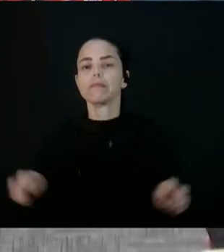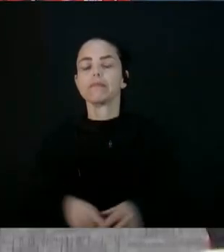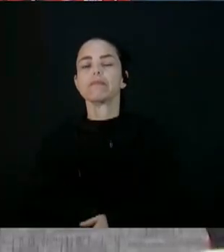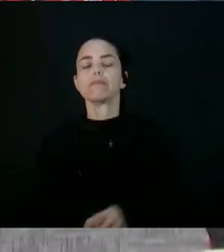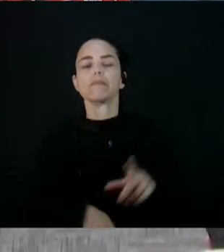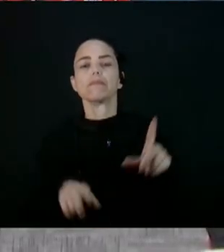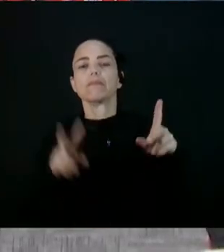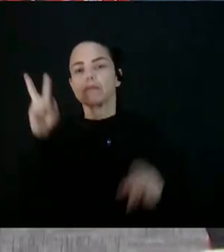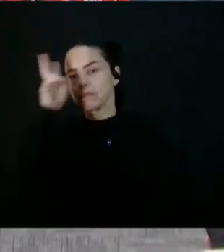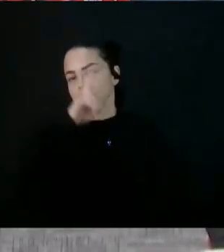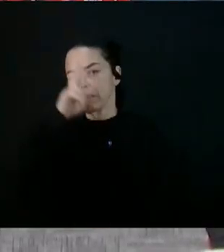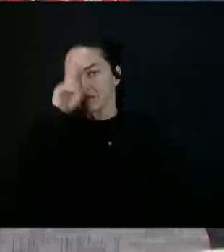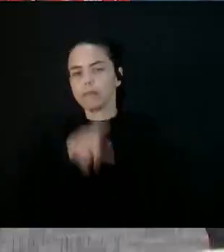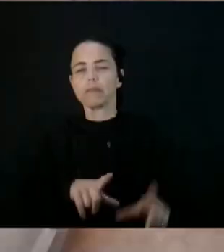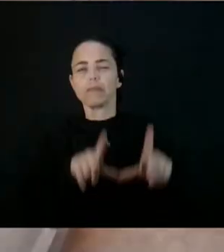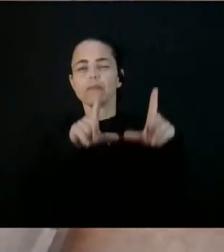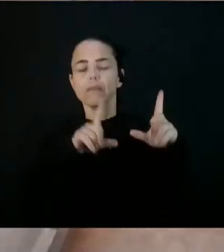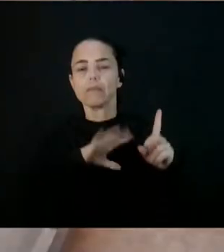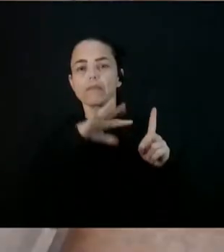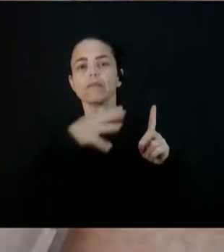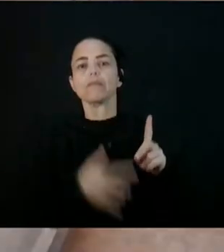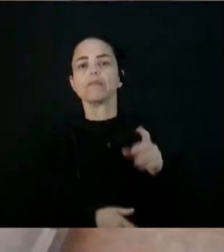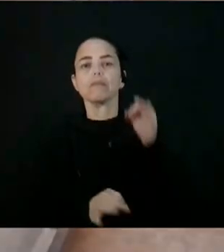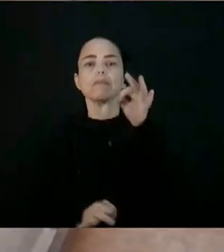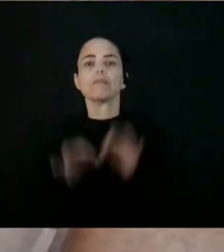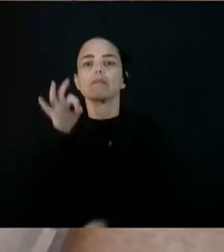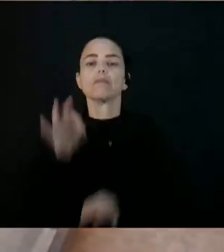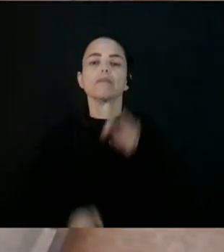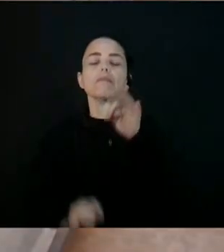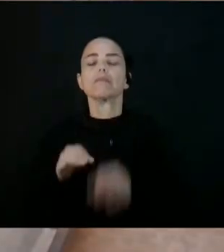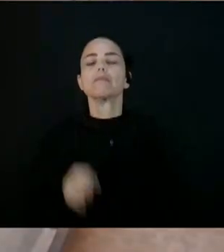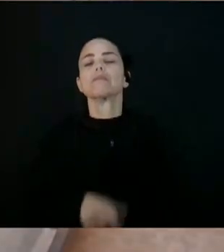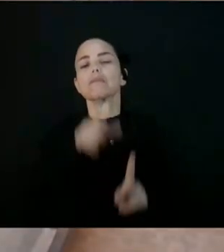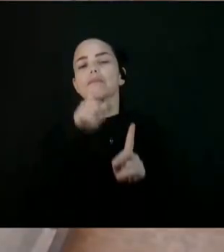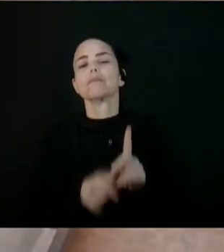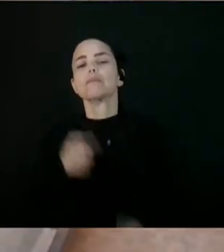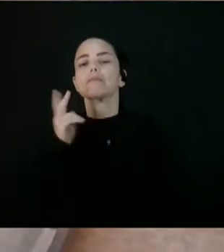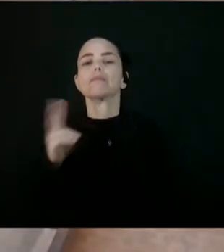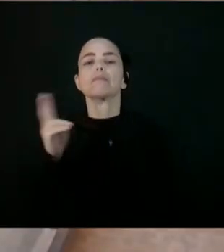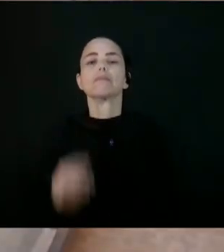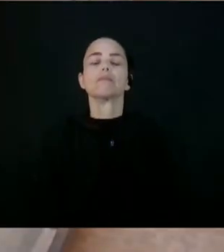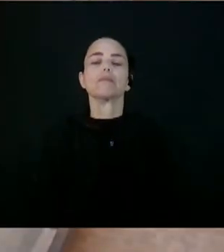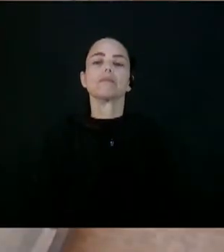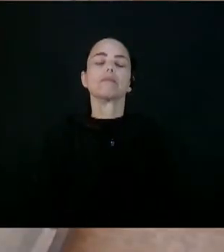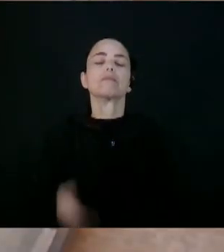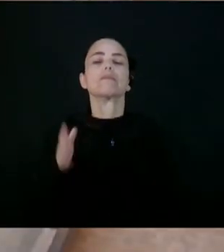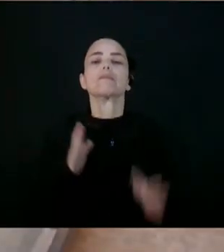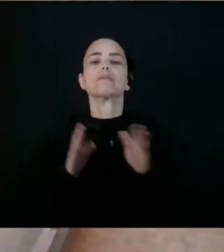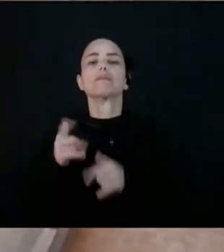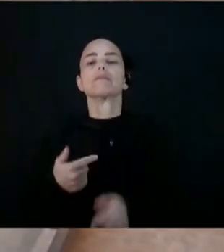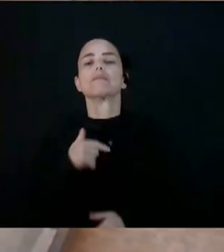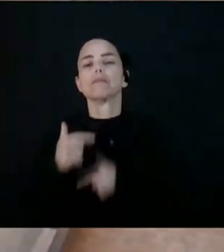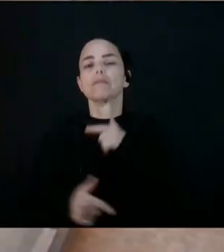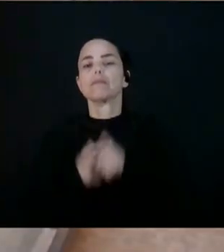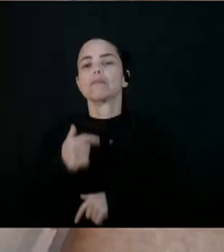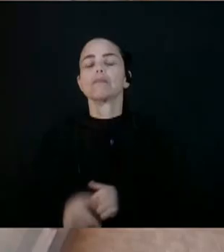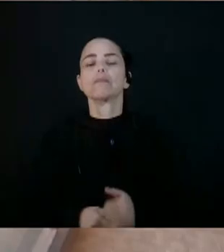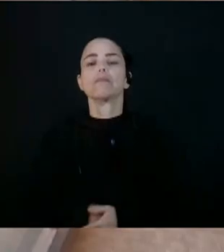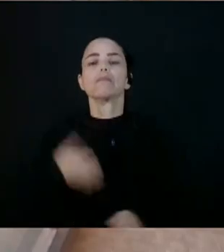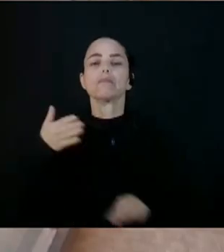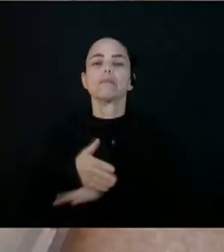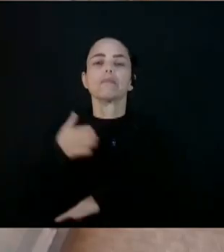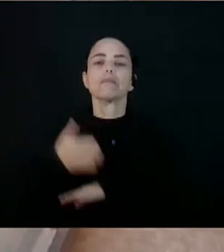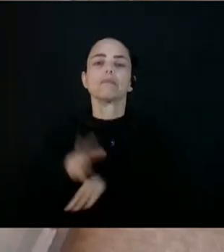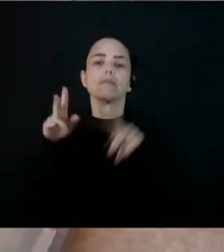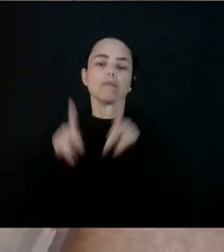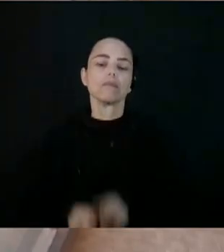que a homenagem faz justiça a um homem que sempre colocou o mandato a serviço da participação popular